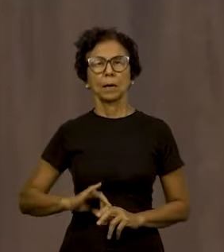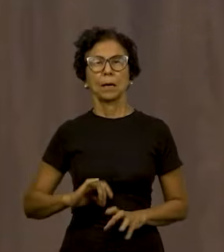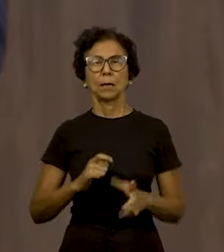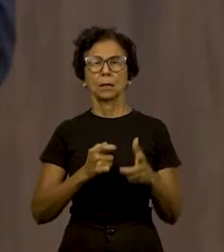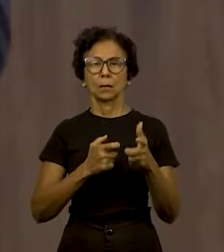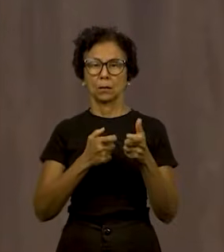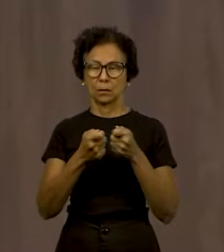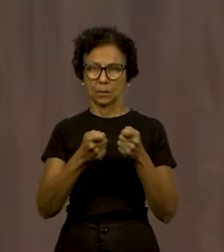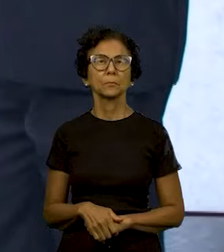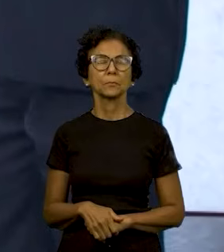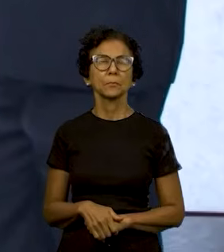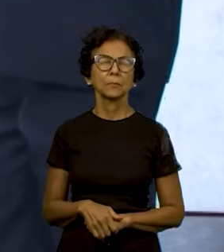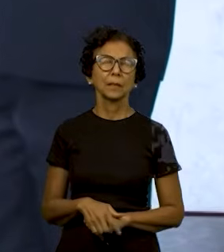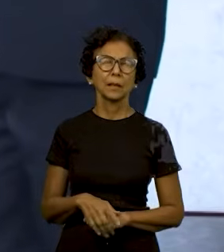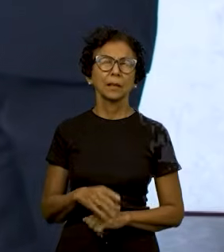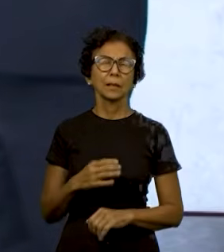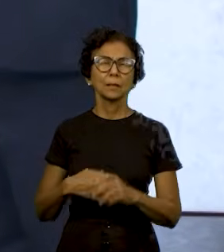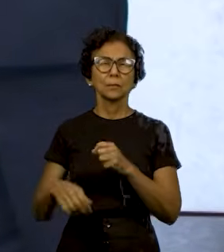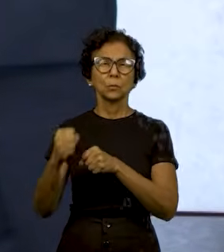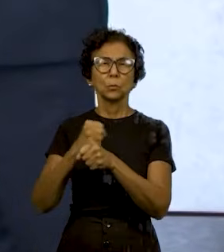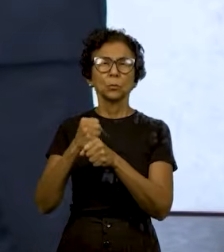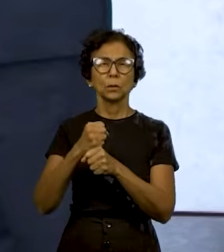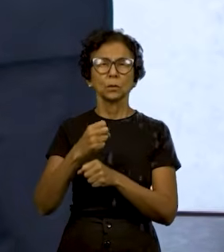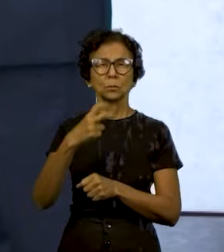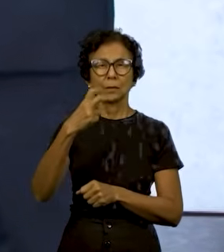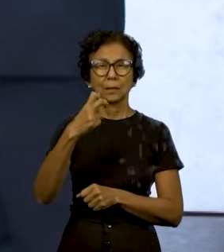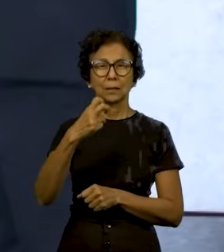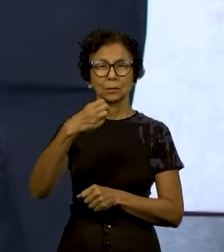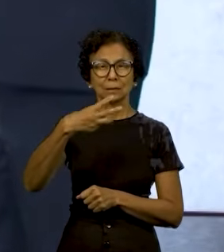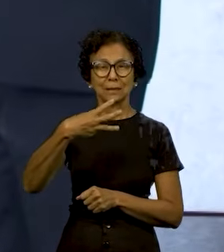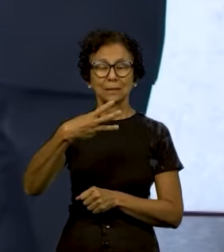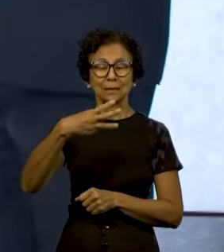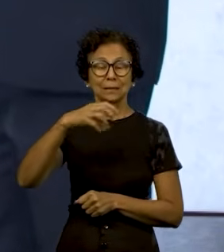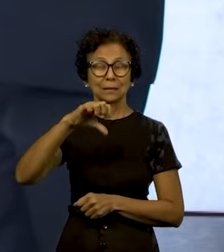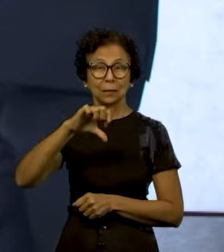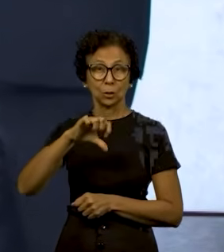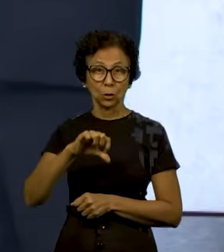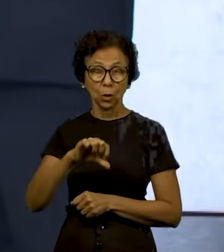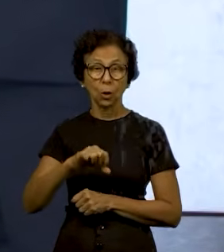voltar um pouquinho aqui. Lá no ano 539,